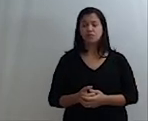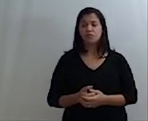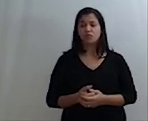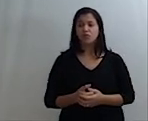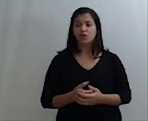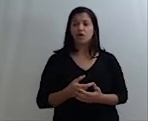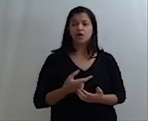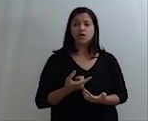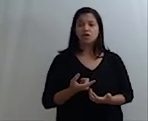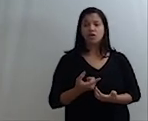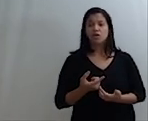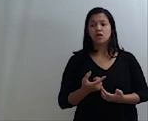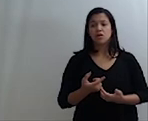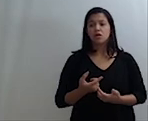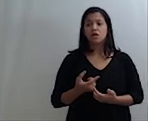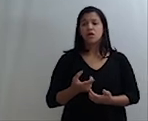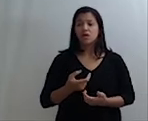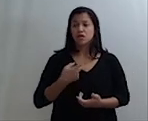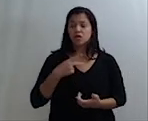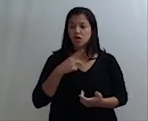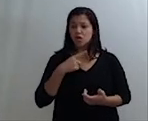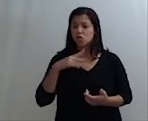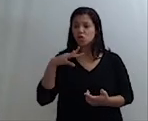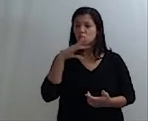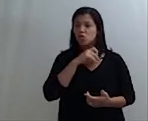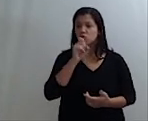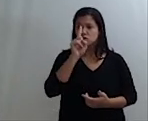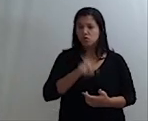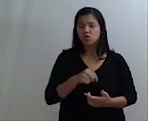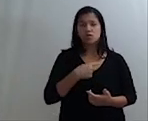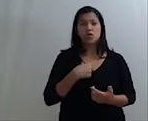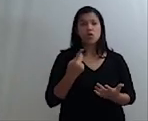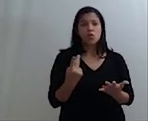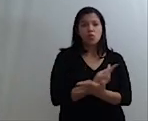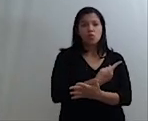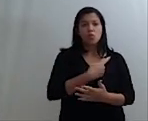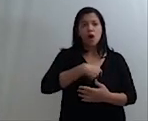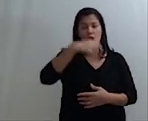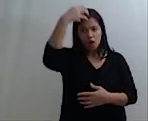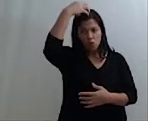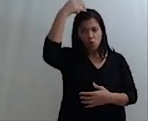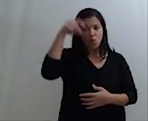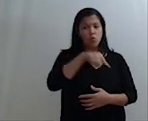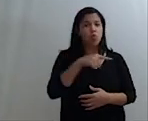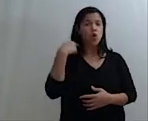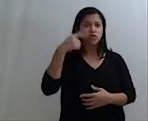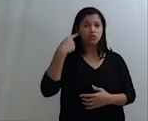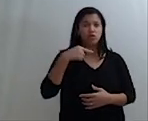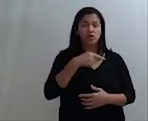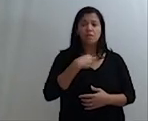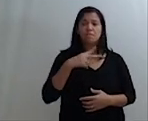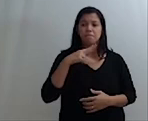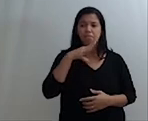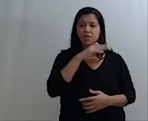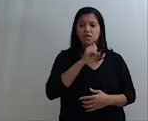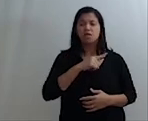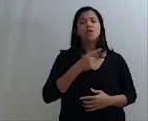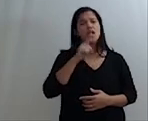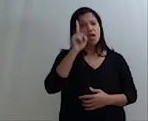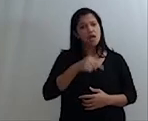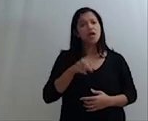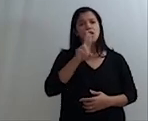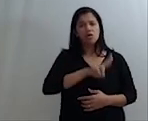sua sustentação oral a jurisprudência do STJ reconhece a importância da palavra das vítimas em crimes dessa